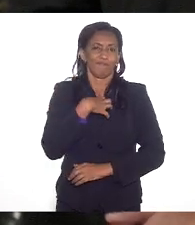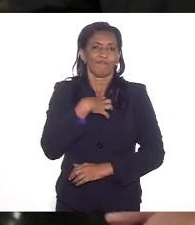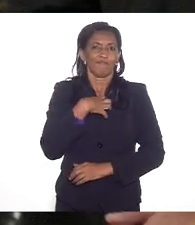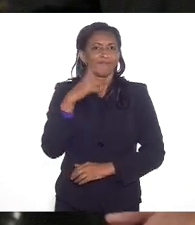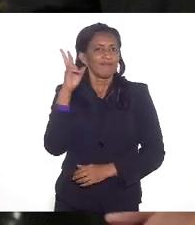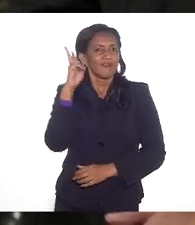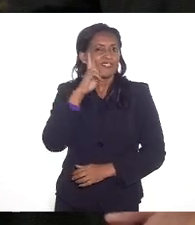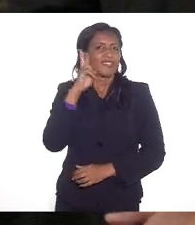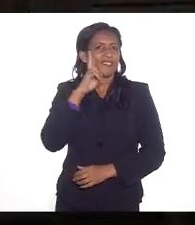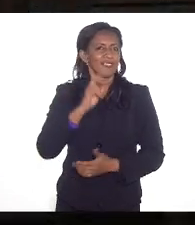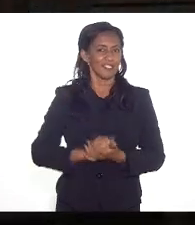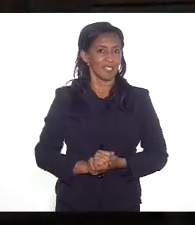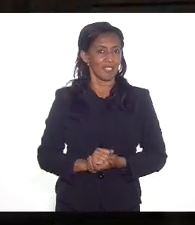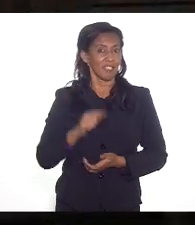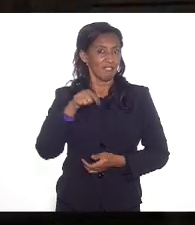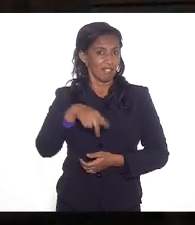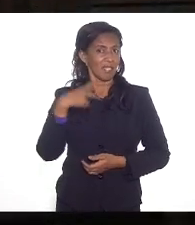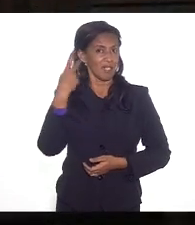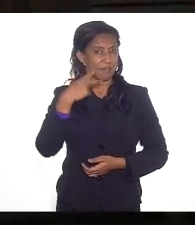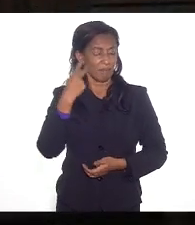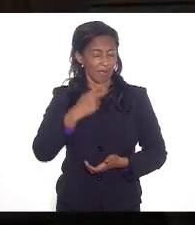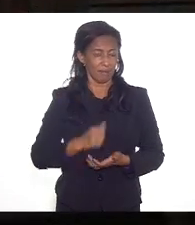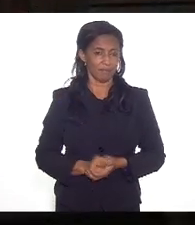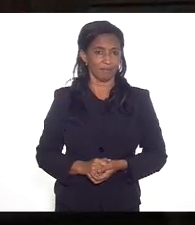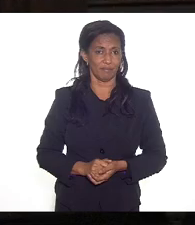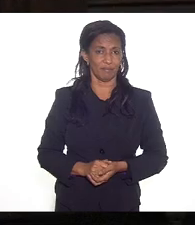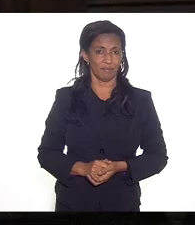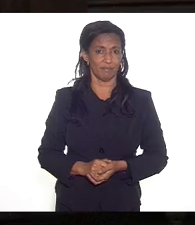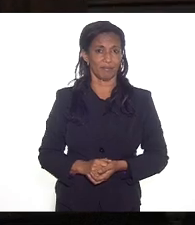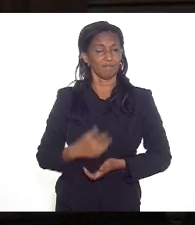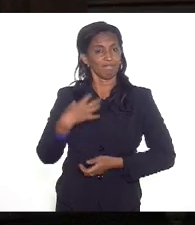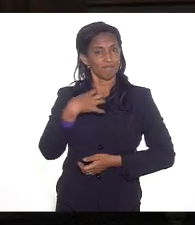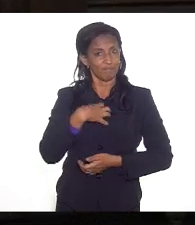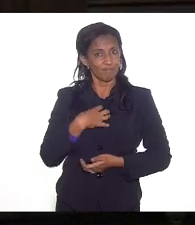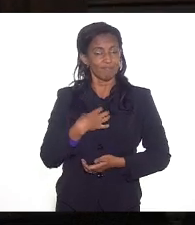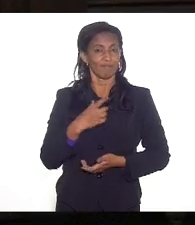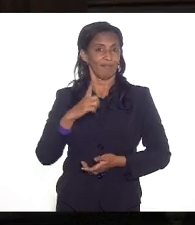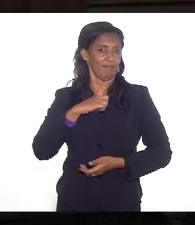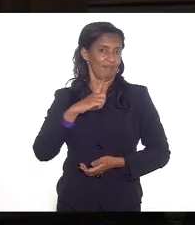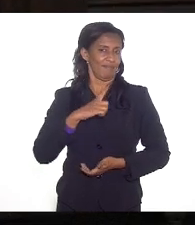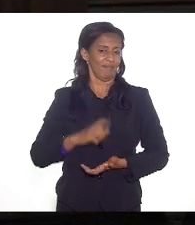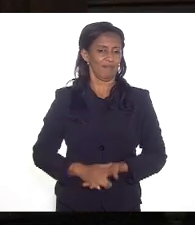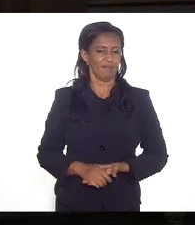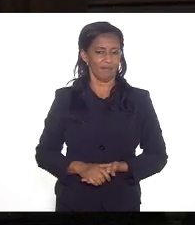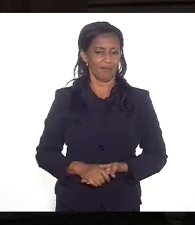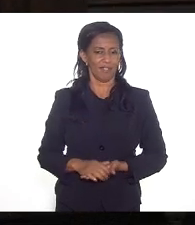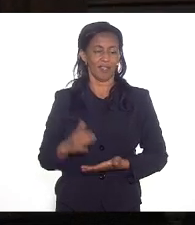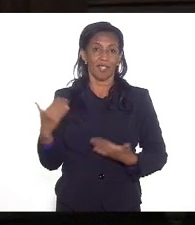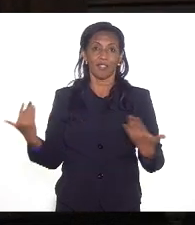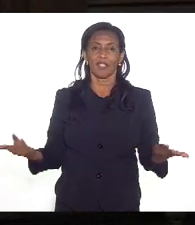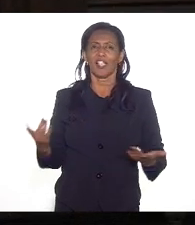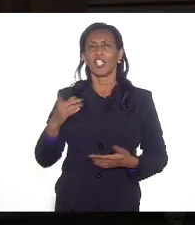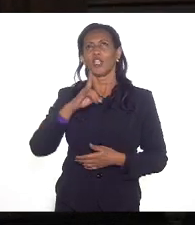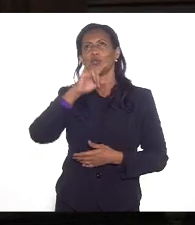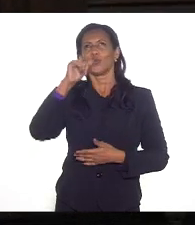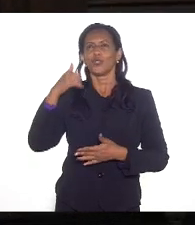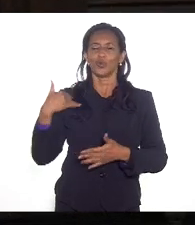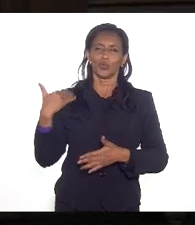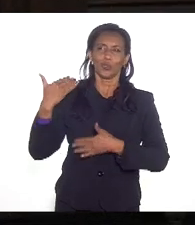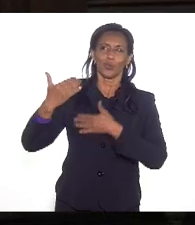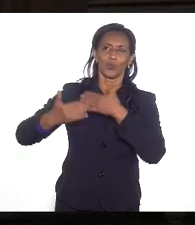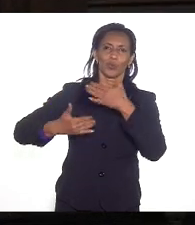histórico que esse Parlamento significa até aqui um dia